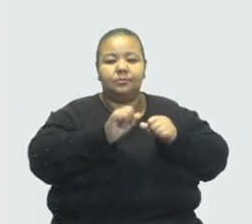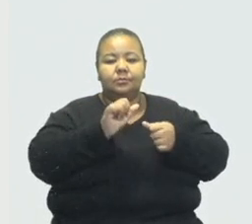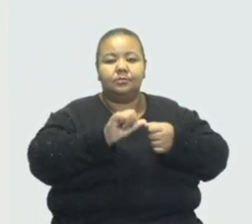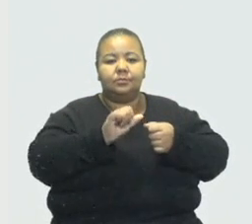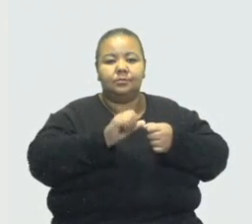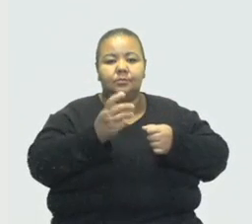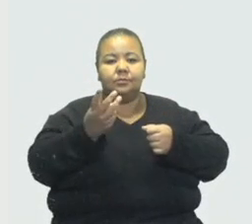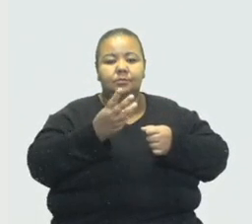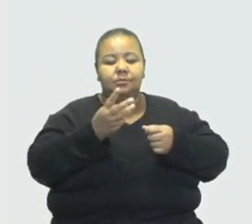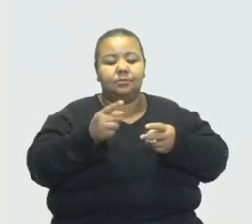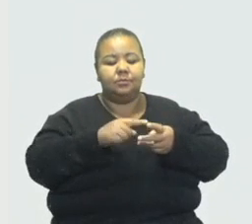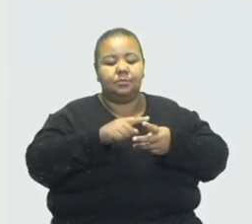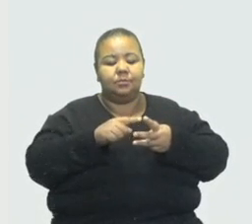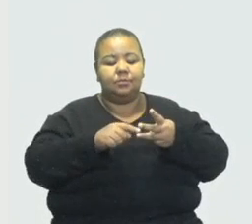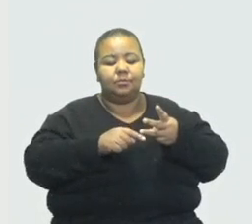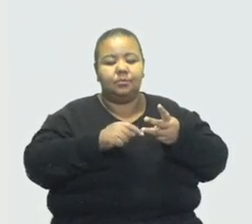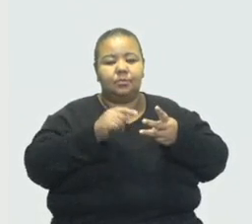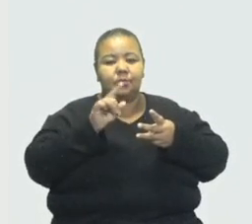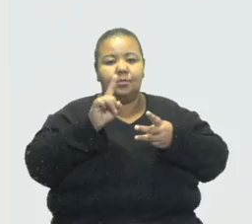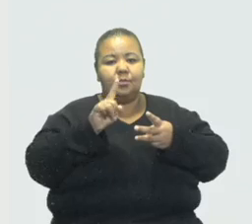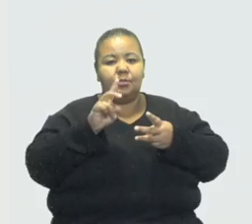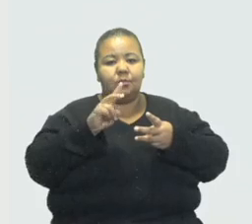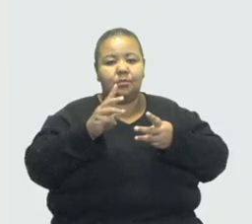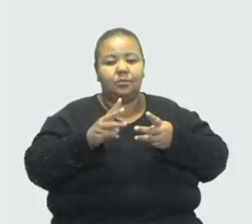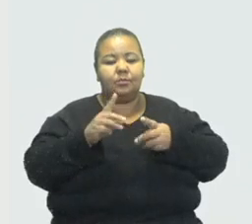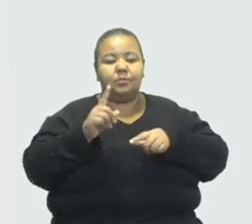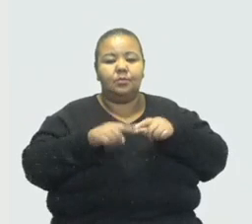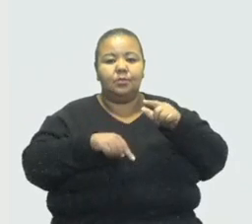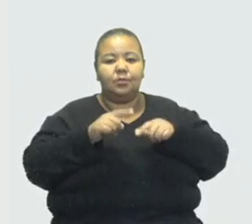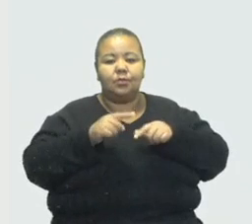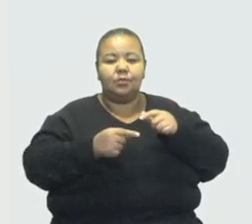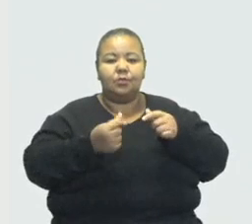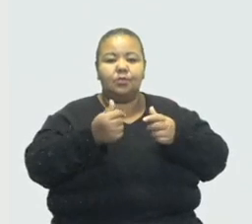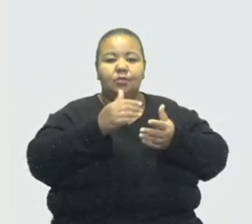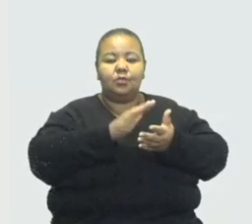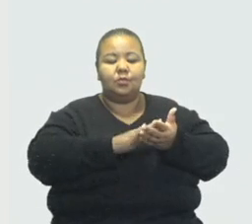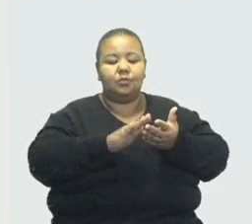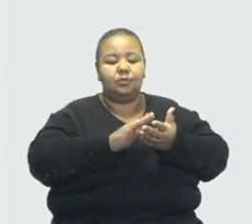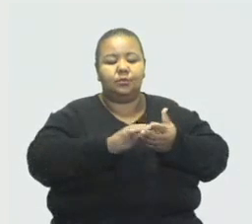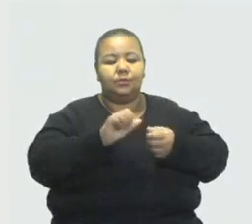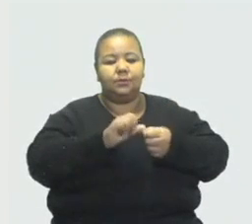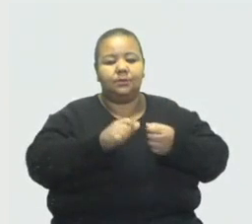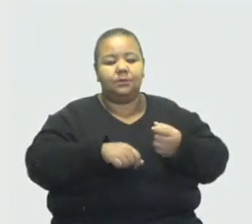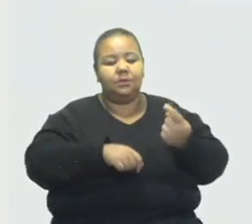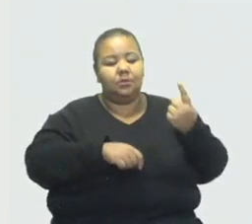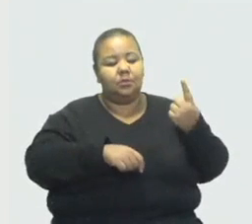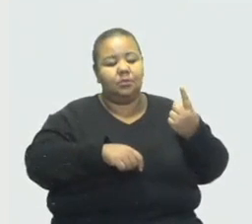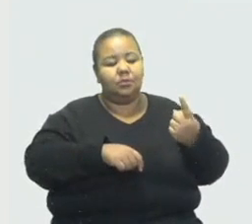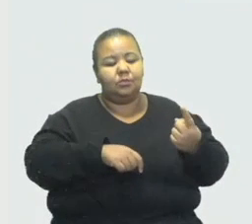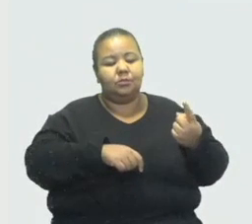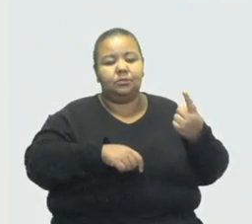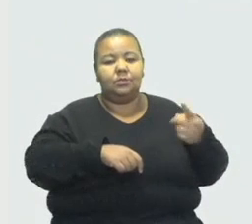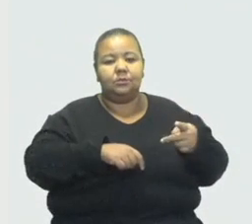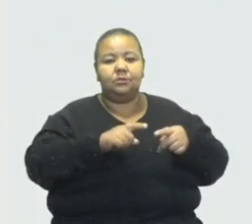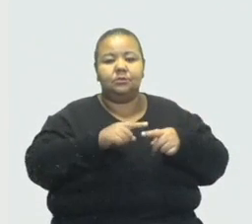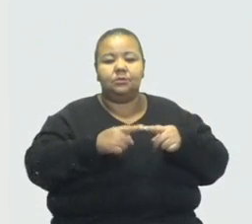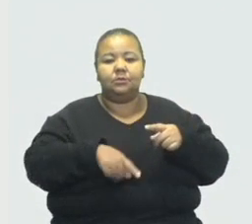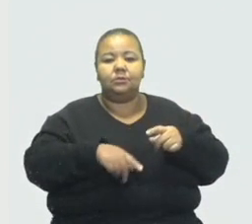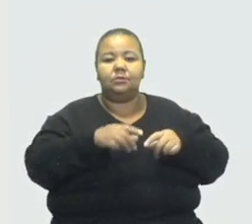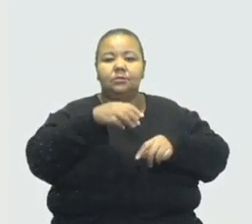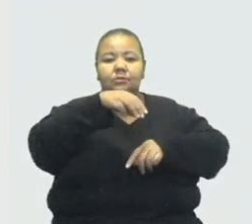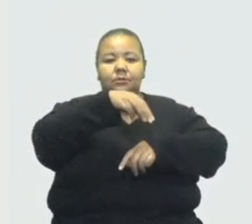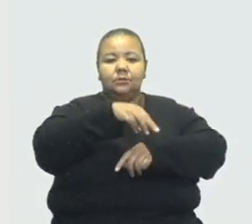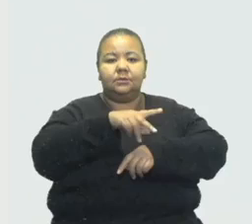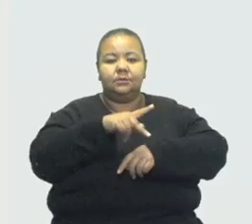produto: produto 1, 2 e 3. Os custos com a produção de uma unidade de cada um dos produtos, com